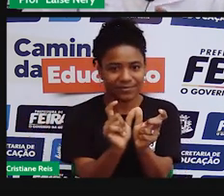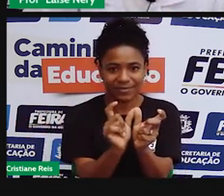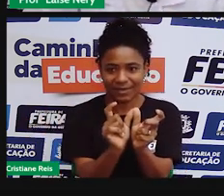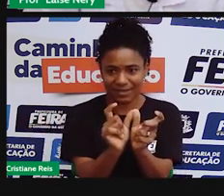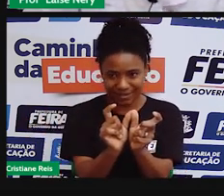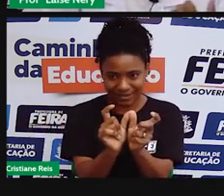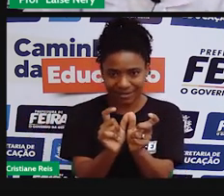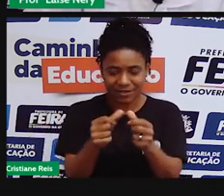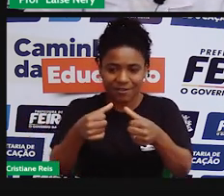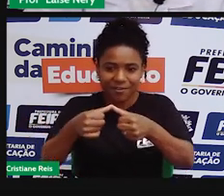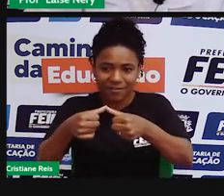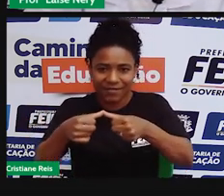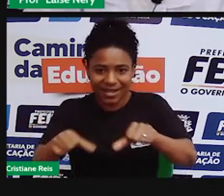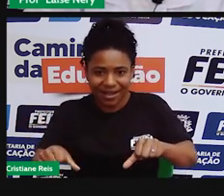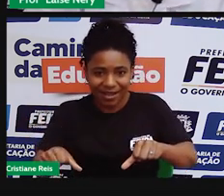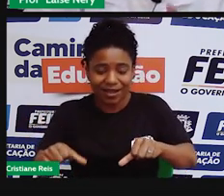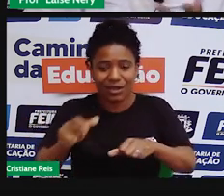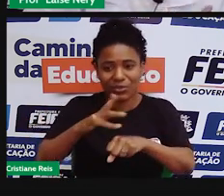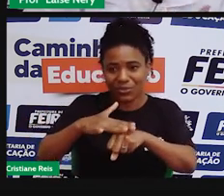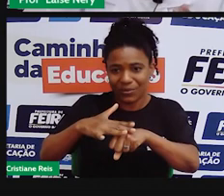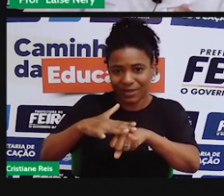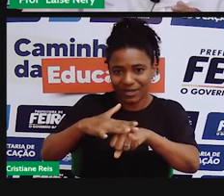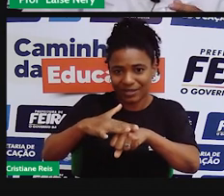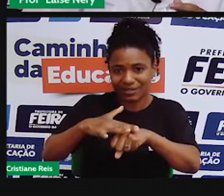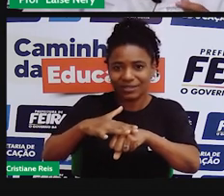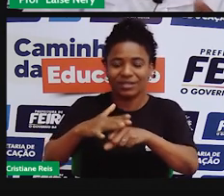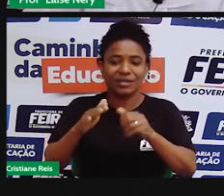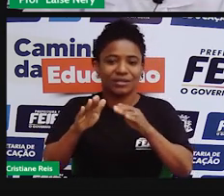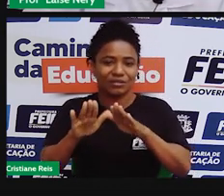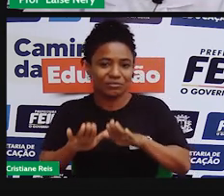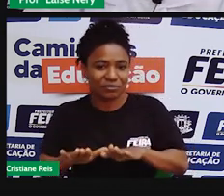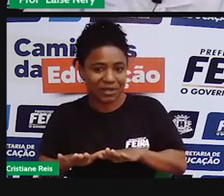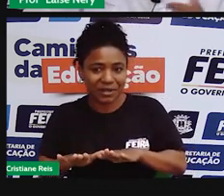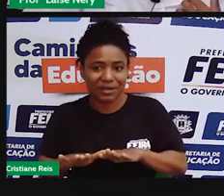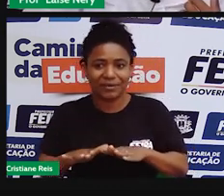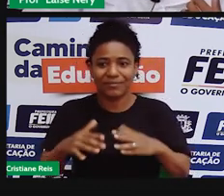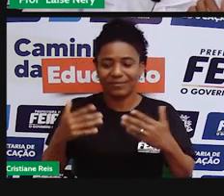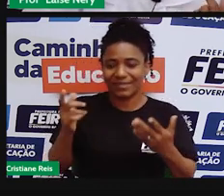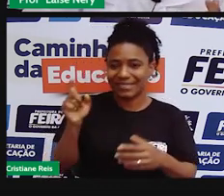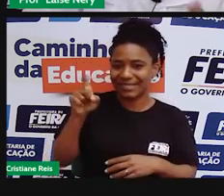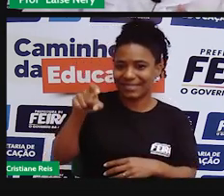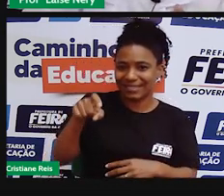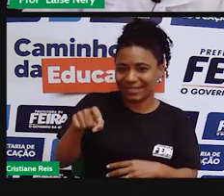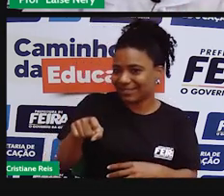ficar doente está bonito ser